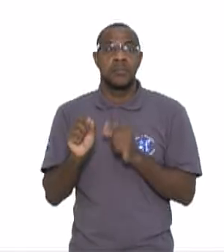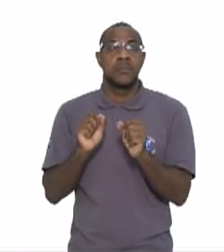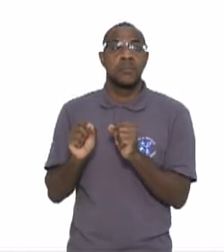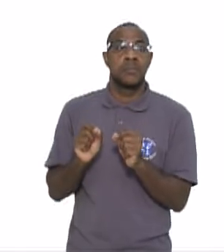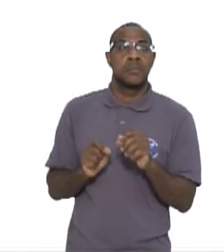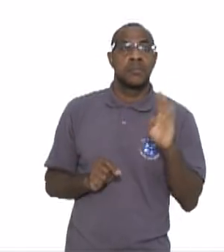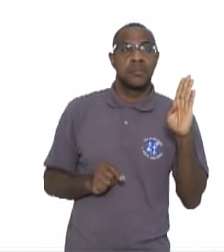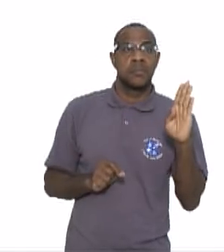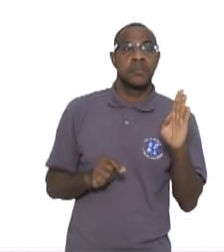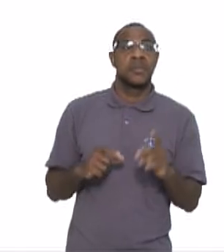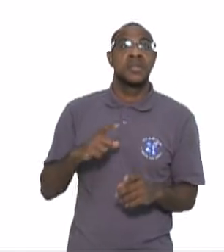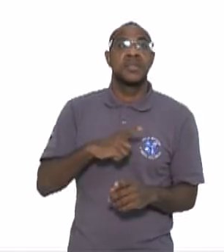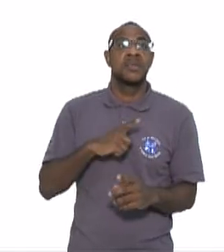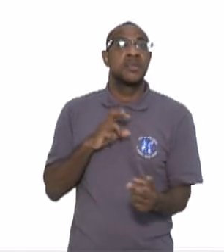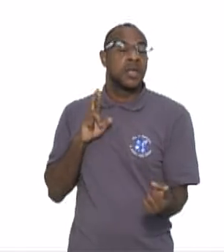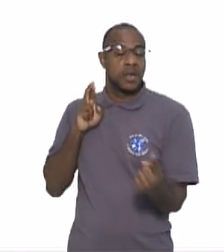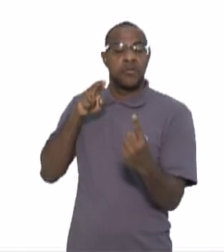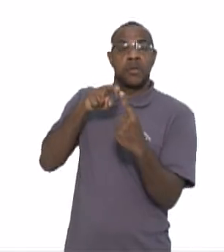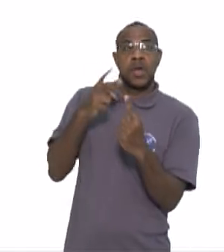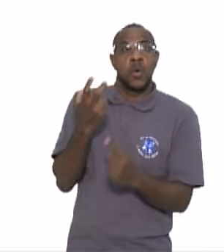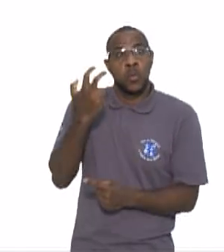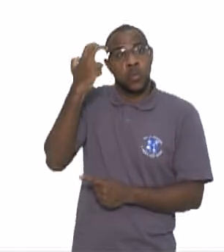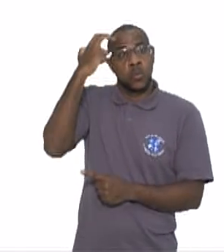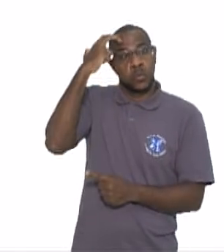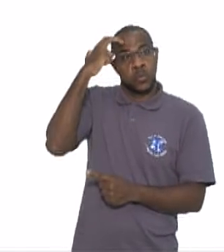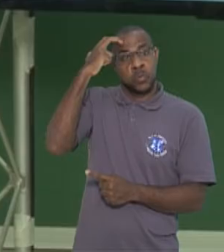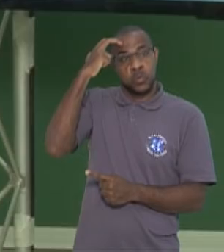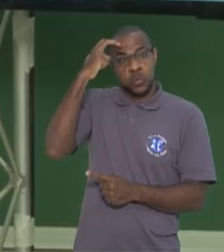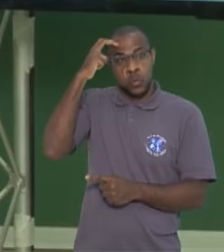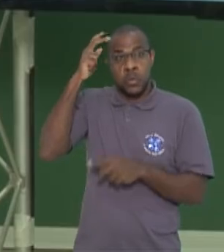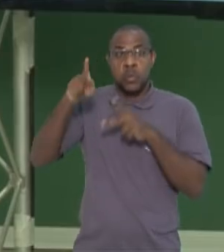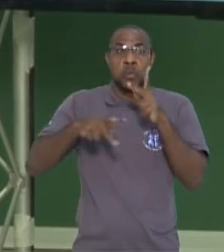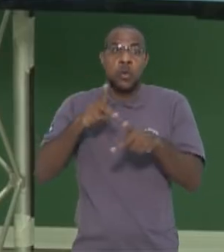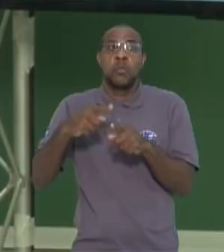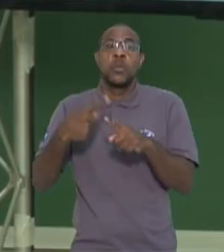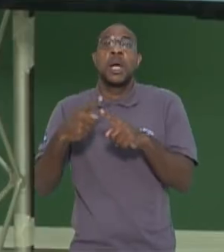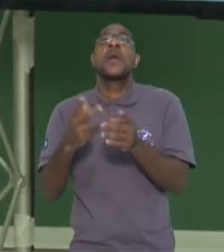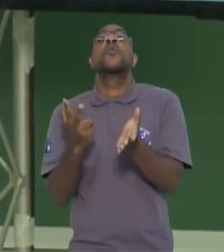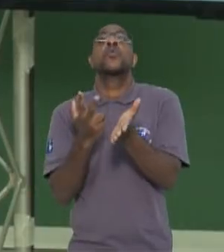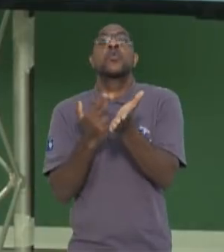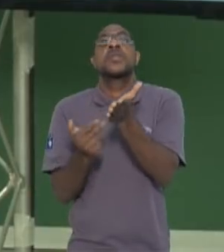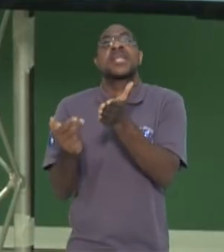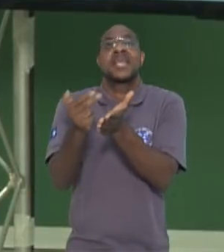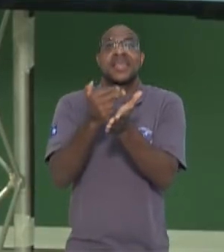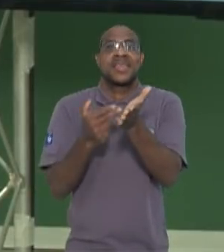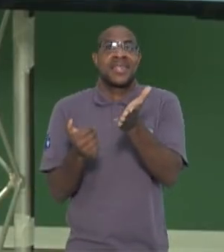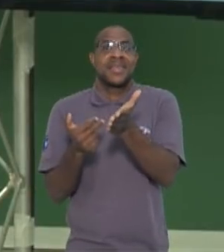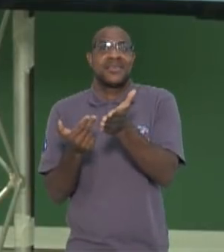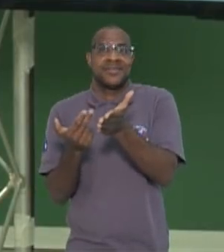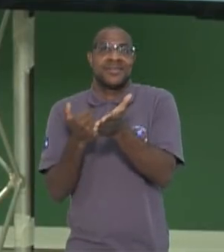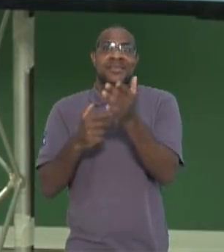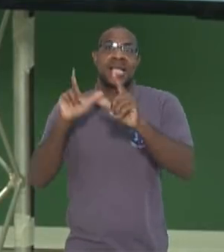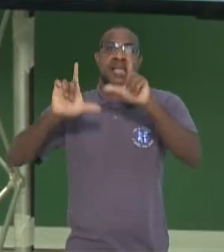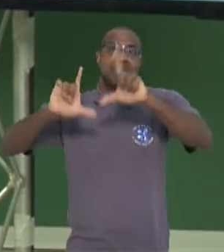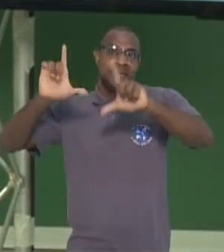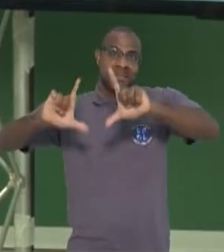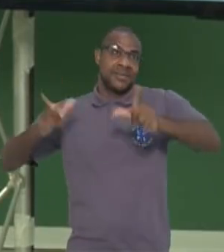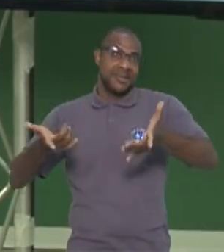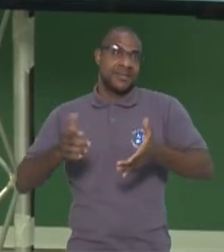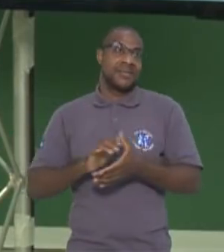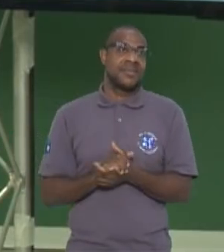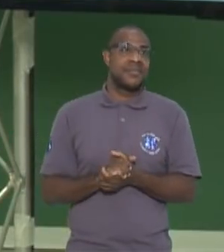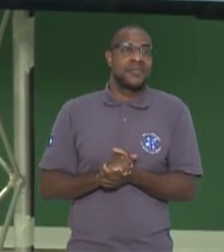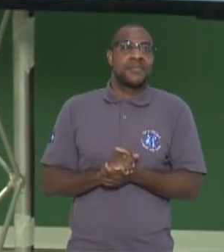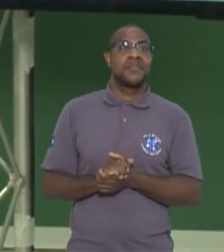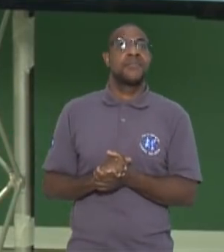B. Utiliza referências da cultura popular como desenhos animados. Então, quando se utiliza de referências